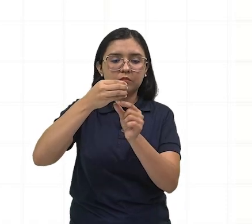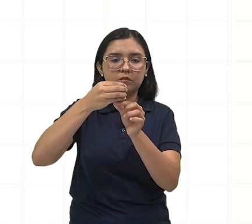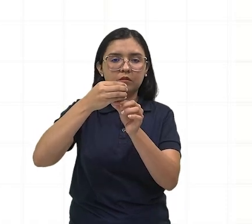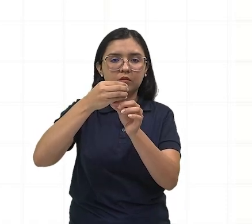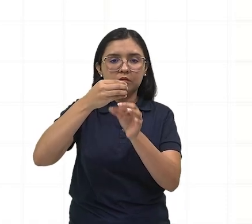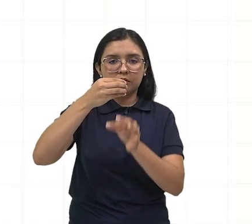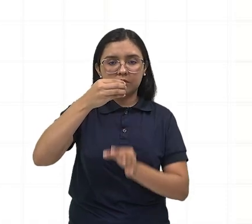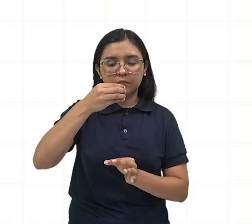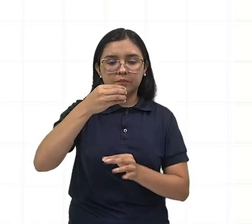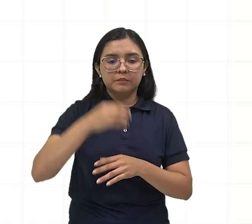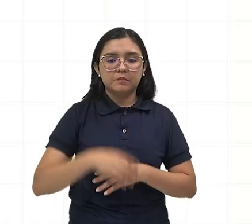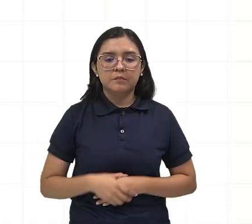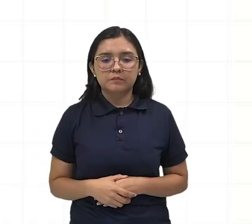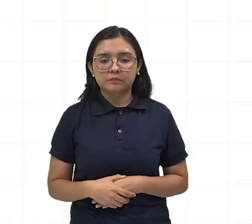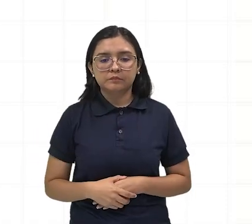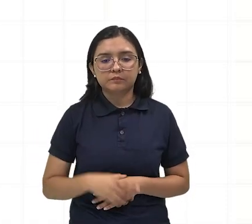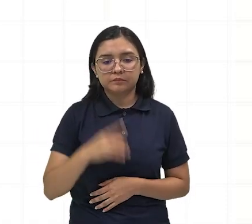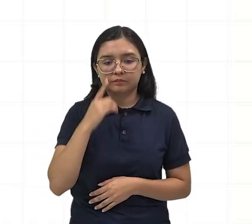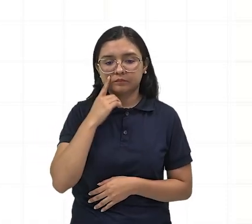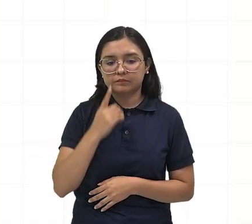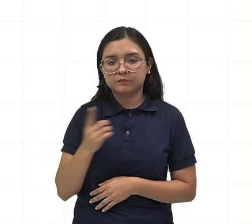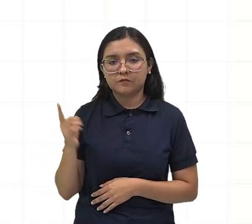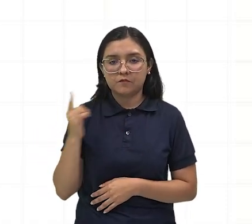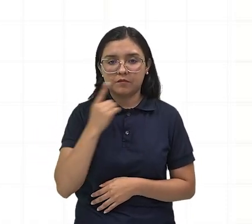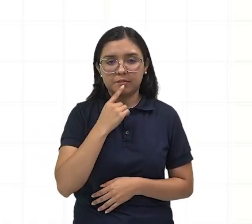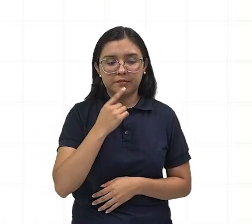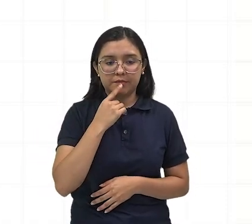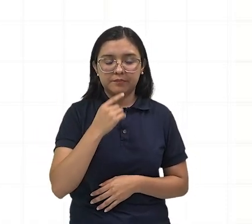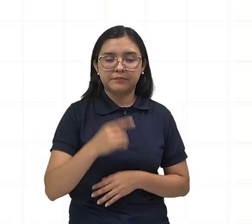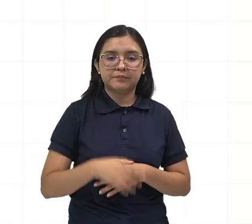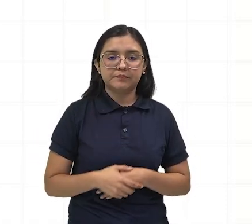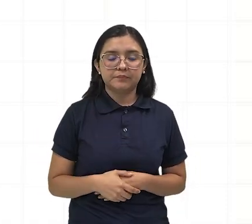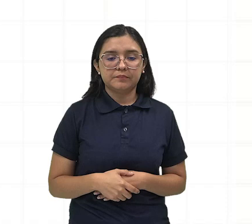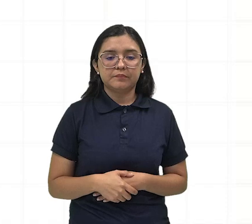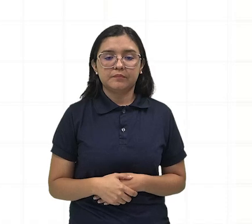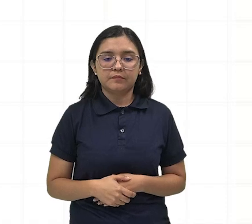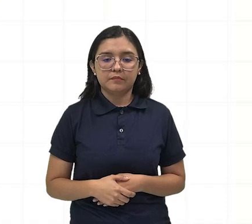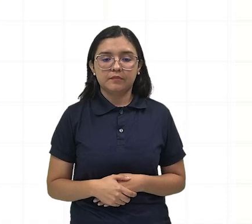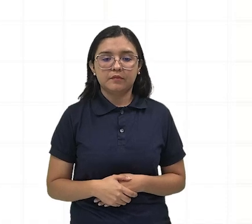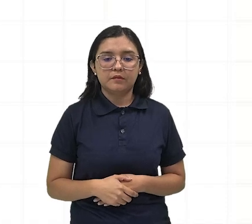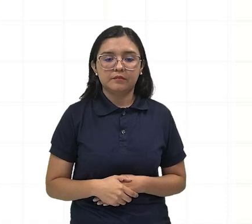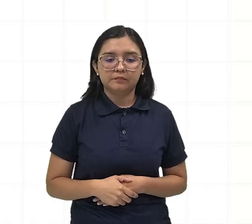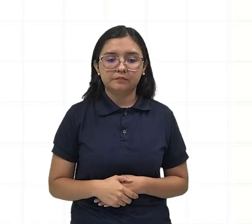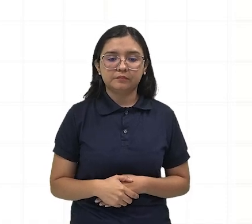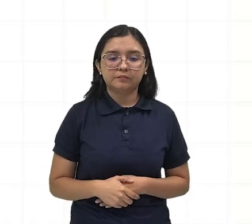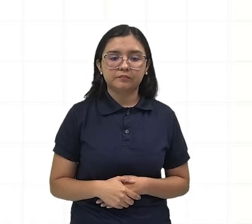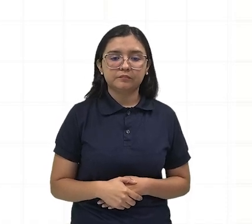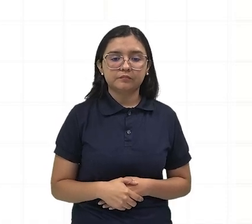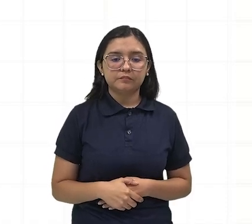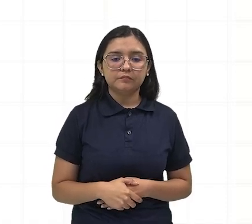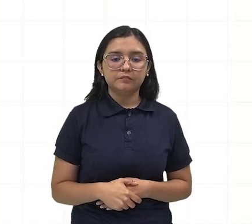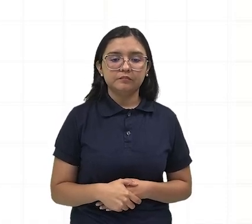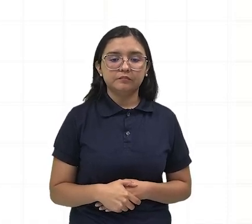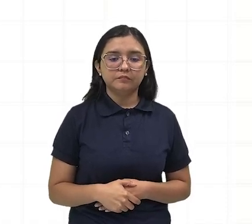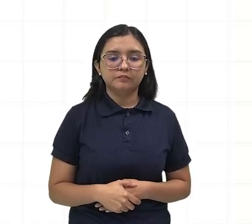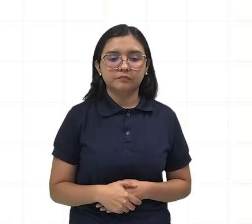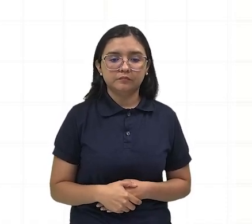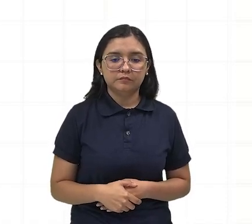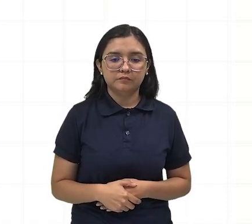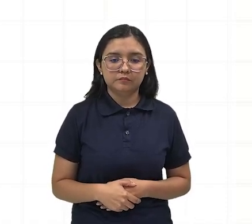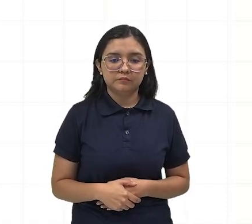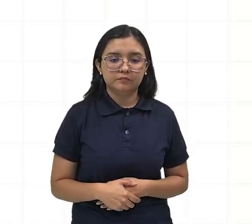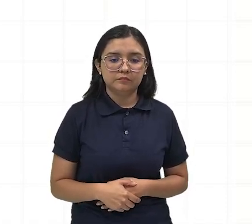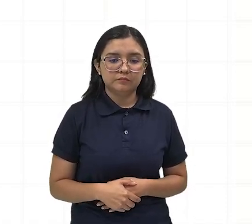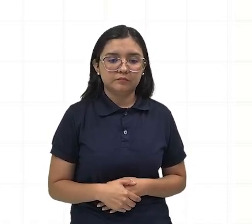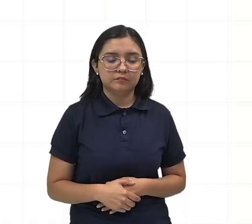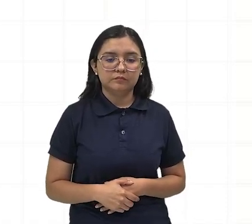ele vai, ó, de um centro ao outro, né? Lembrando aqui que